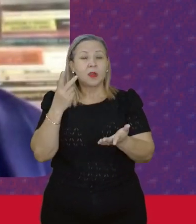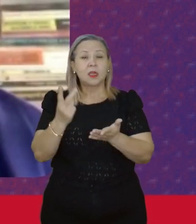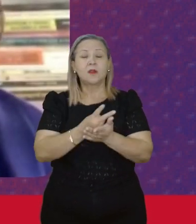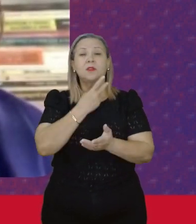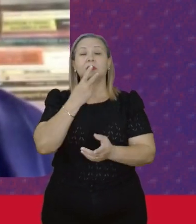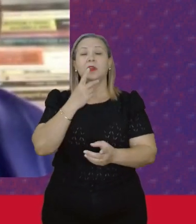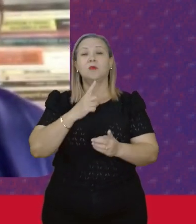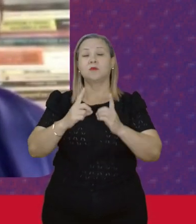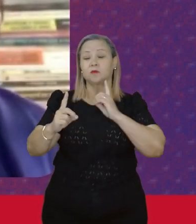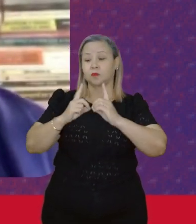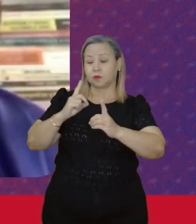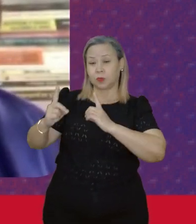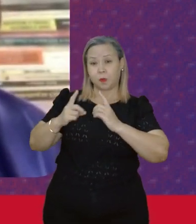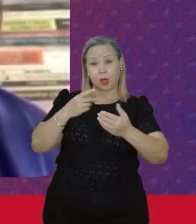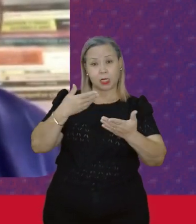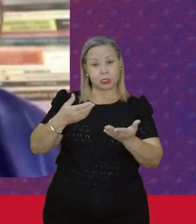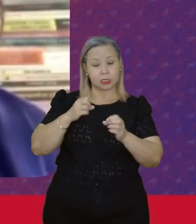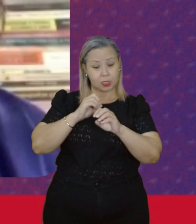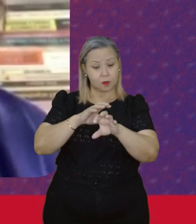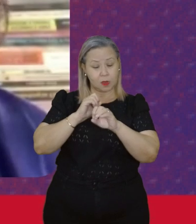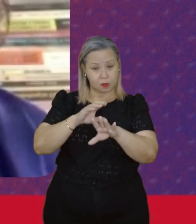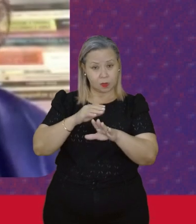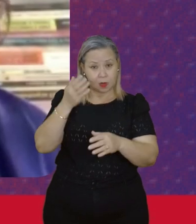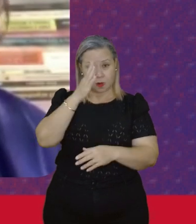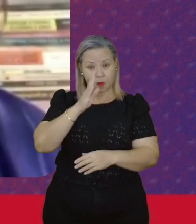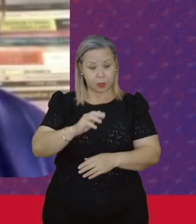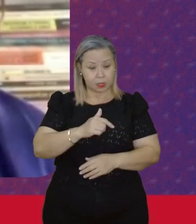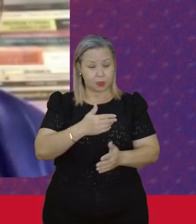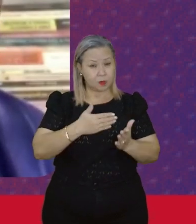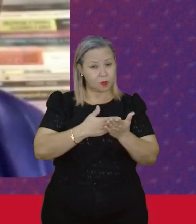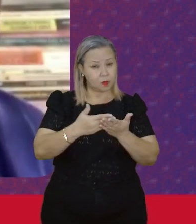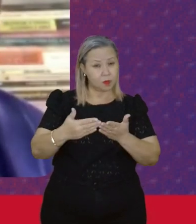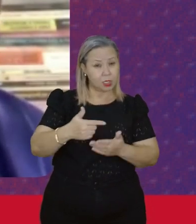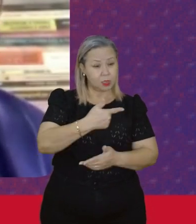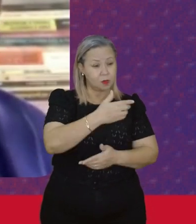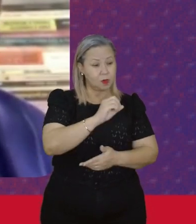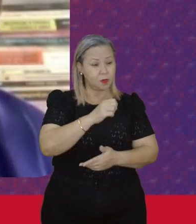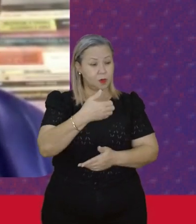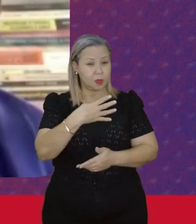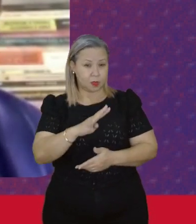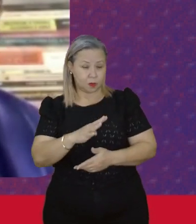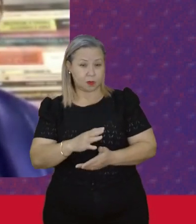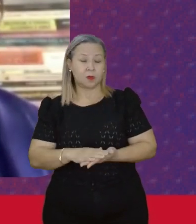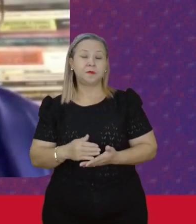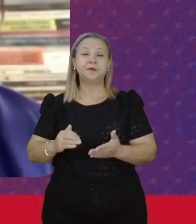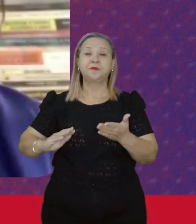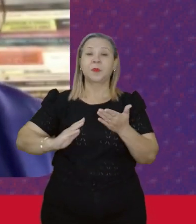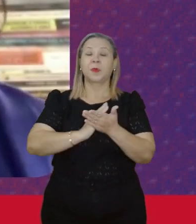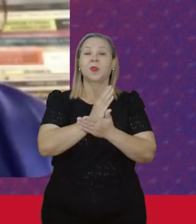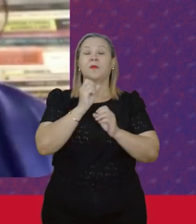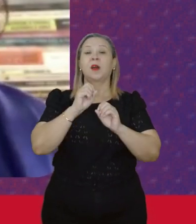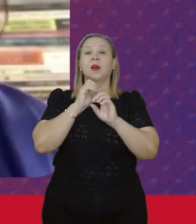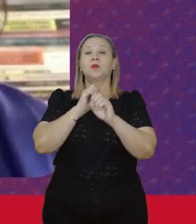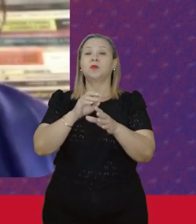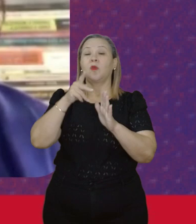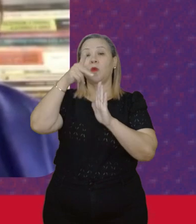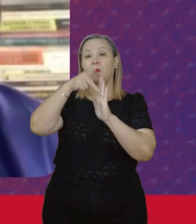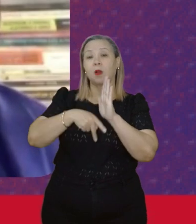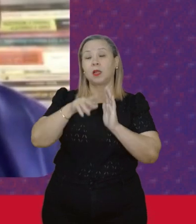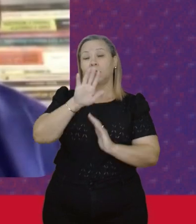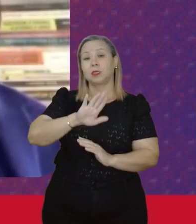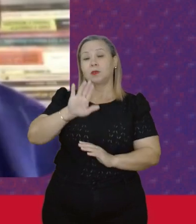no Brasil desde 2014, quando foi aprovado o Plano Nacional de Educação. E